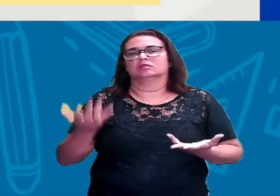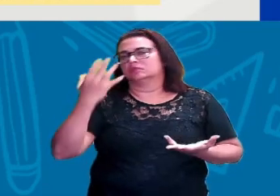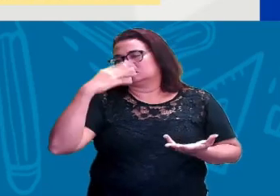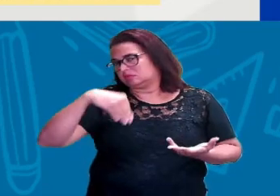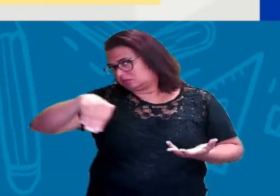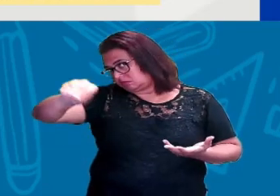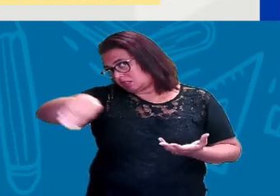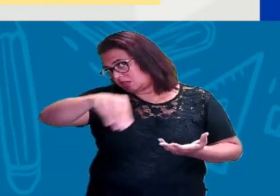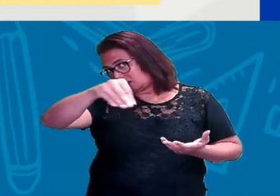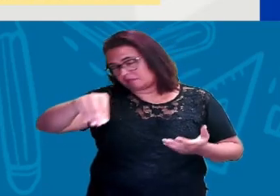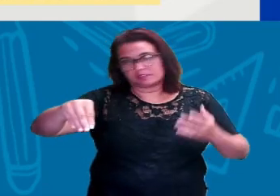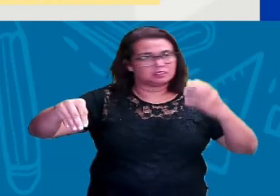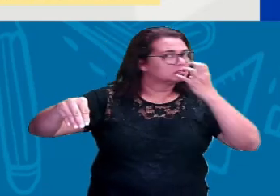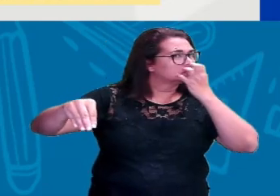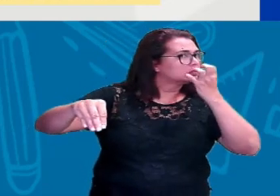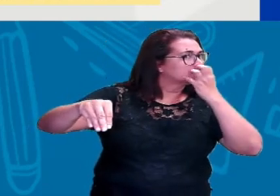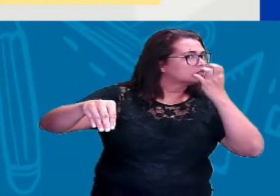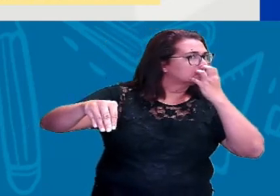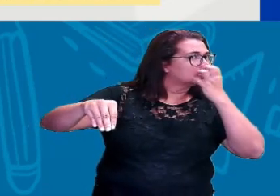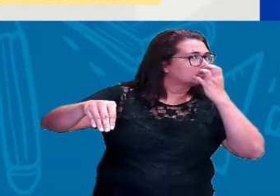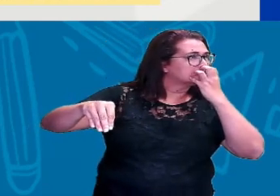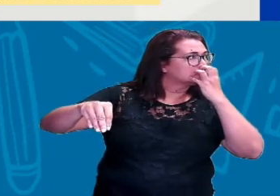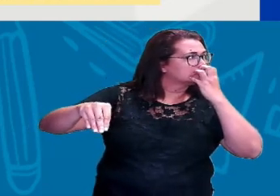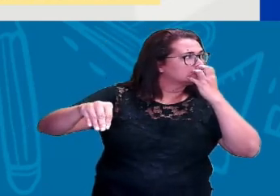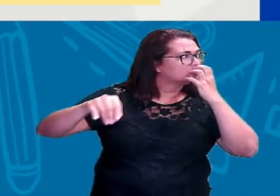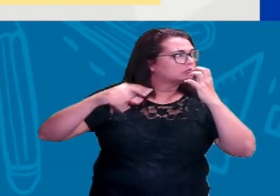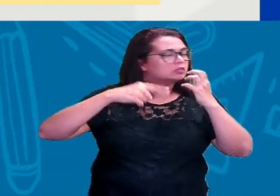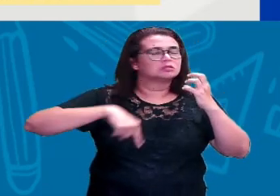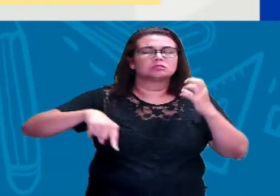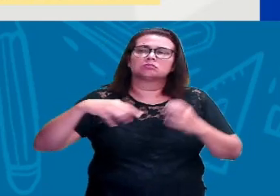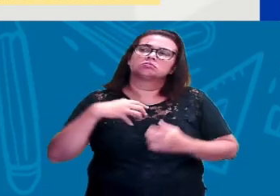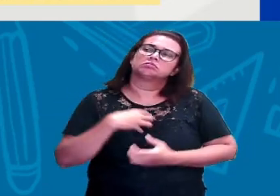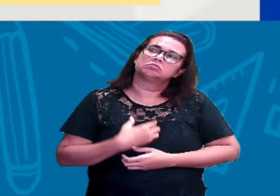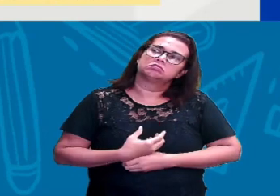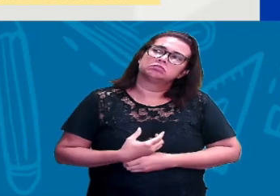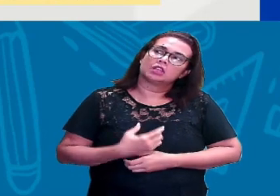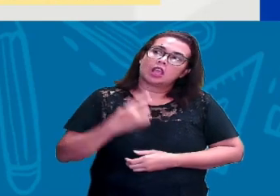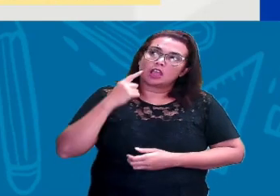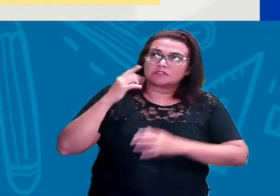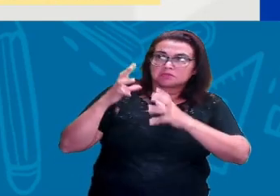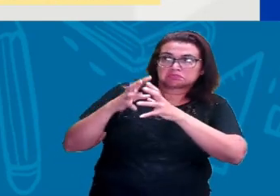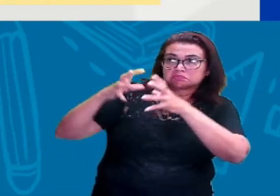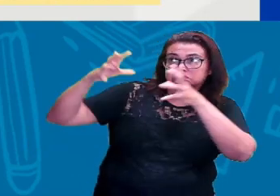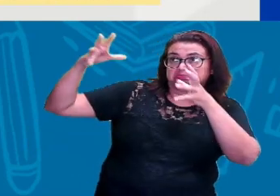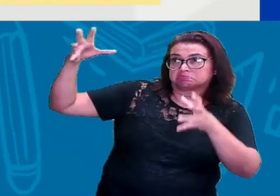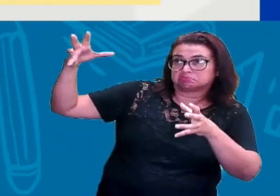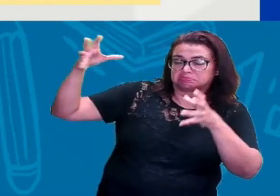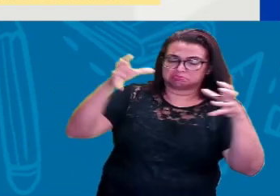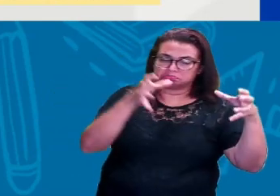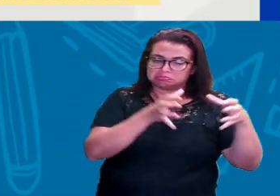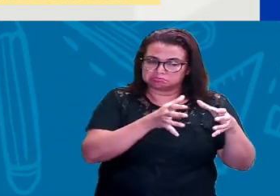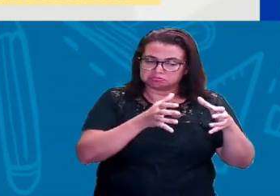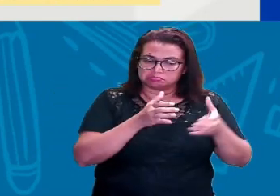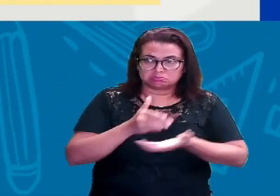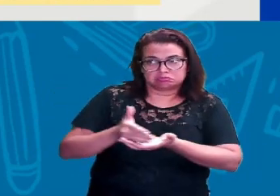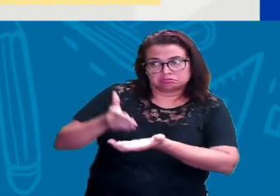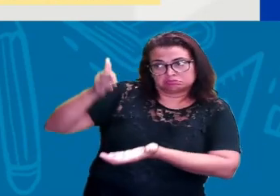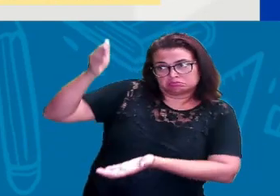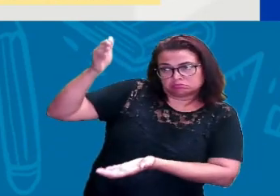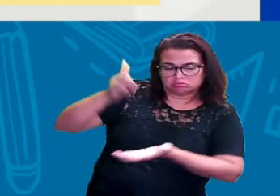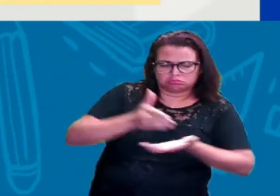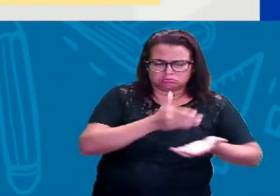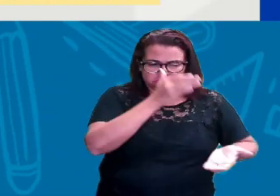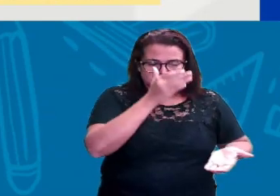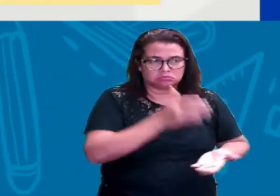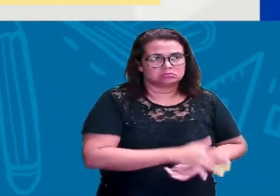gente está fazendo uma previsão pelo tamanho do animal. O elefante, ele é mais pesado do que o cachorro, né? Aí,